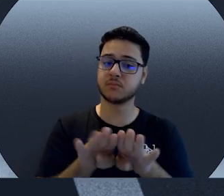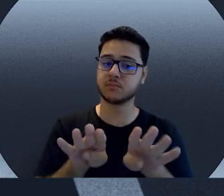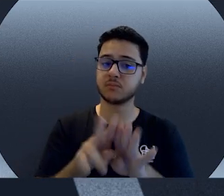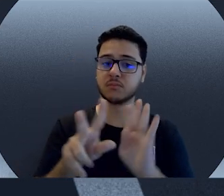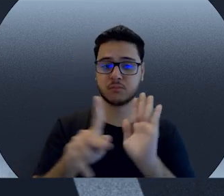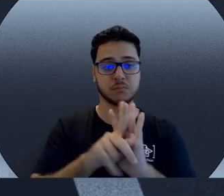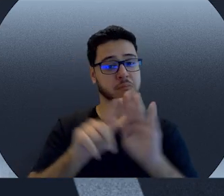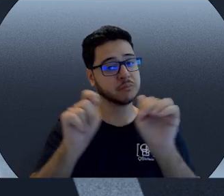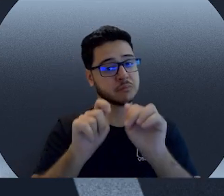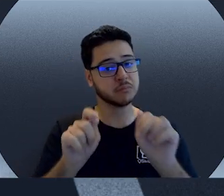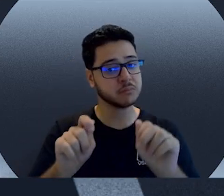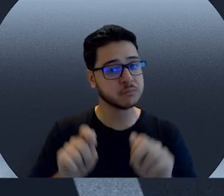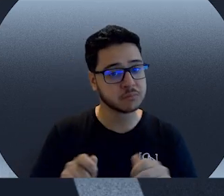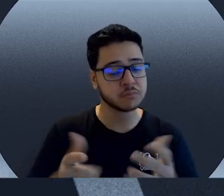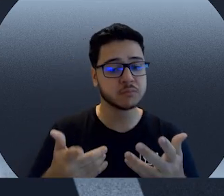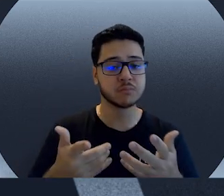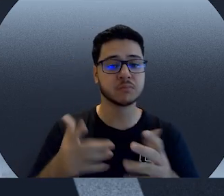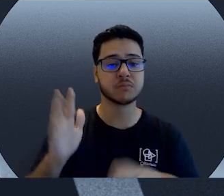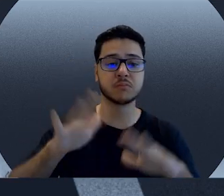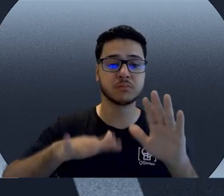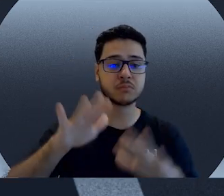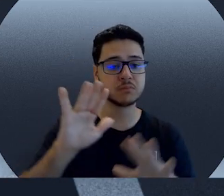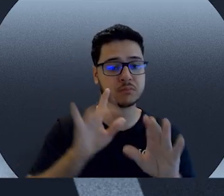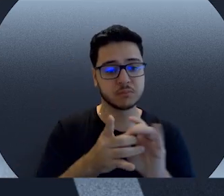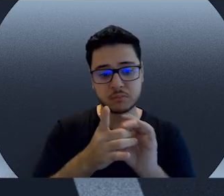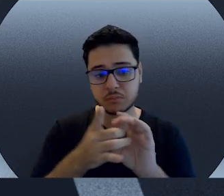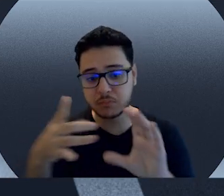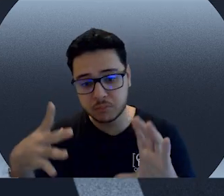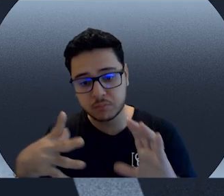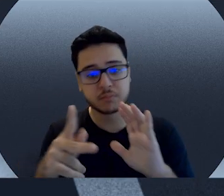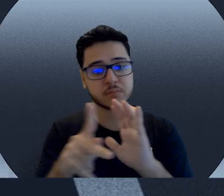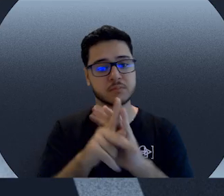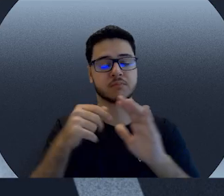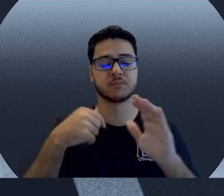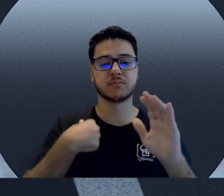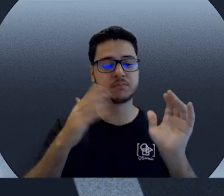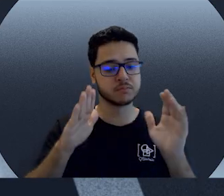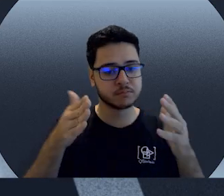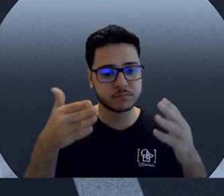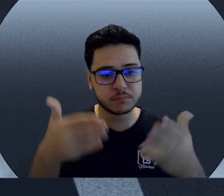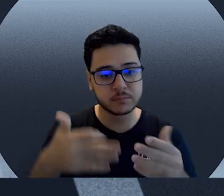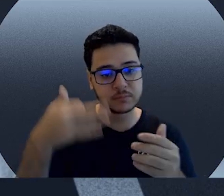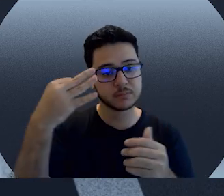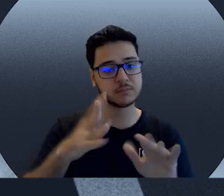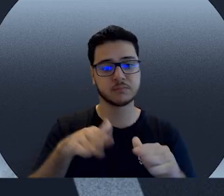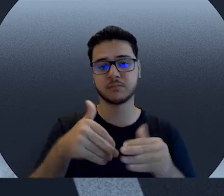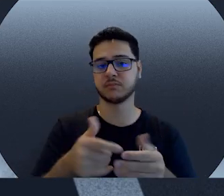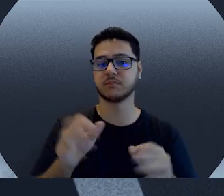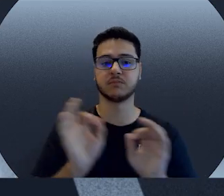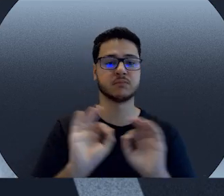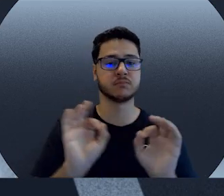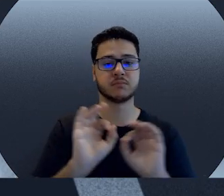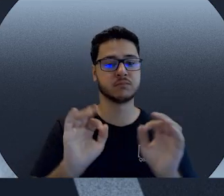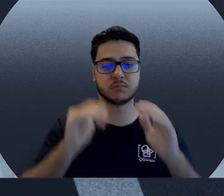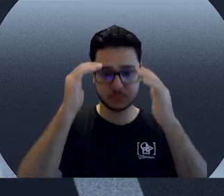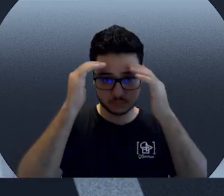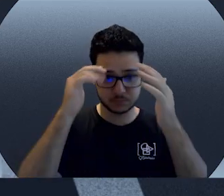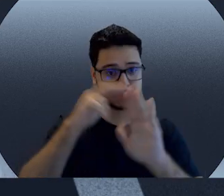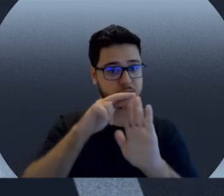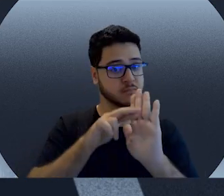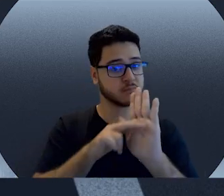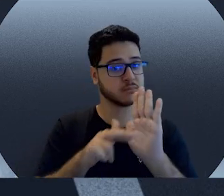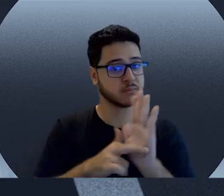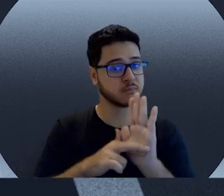uma escultura que também é uma ativação, que também é uma imersão. Então, ela não segue regras